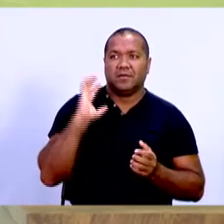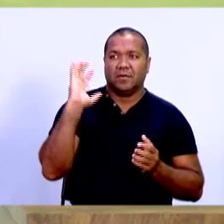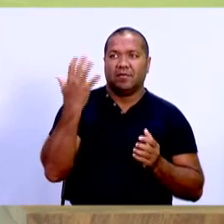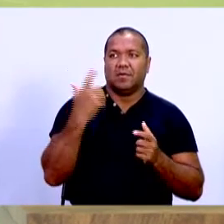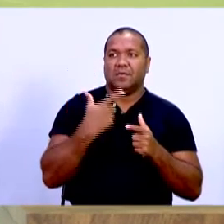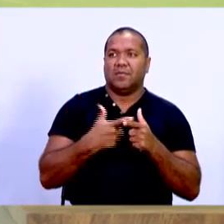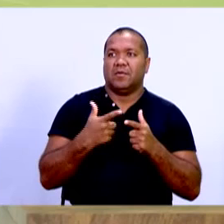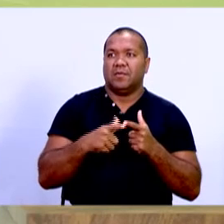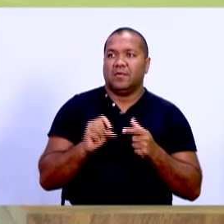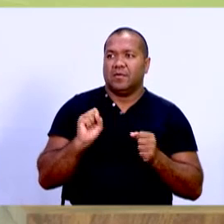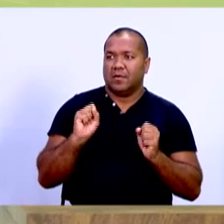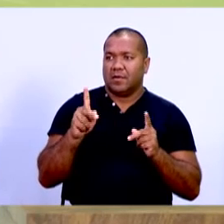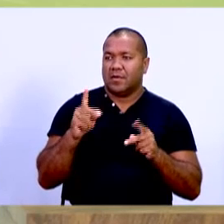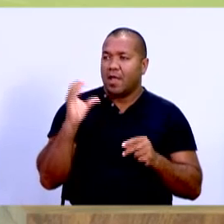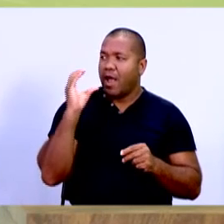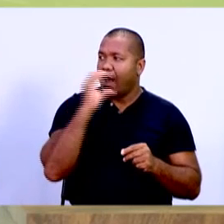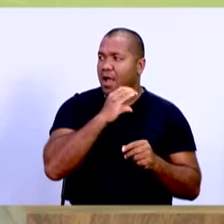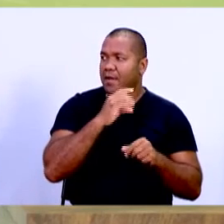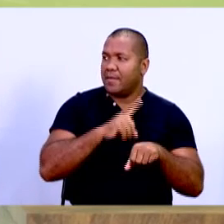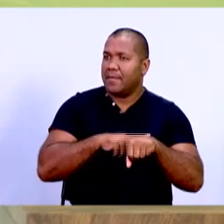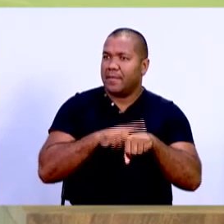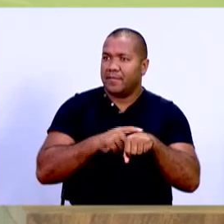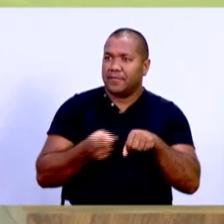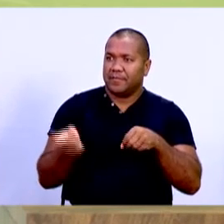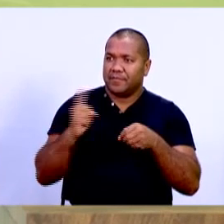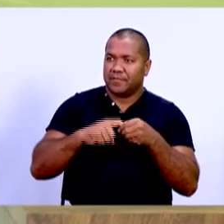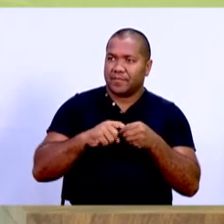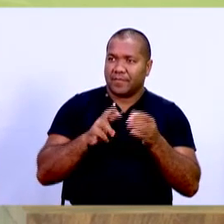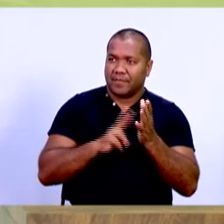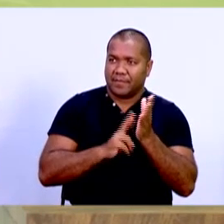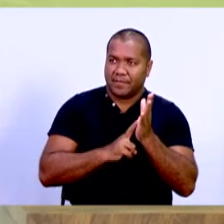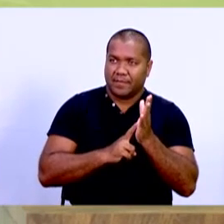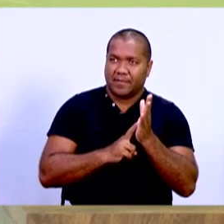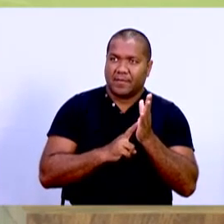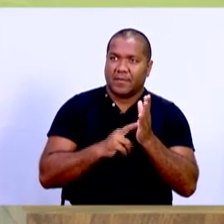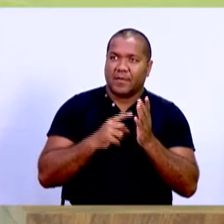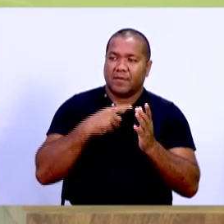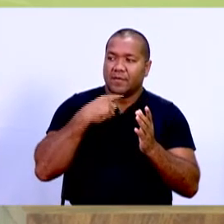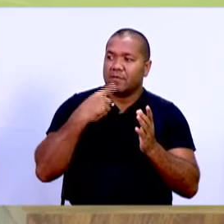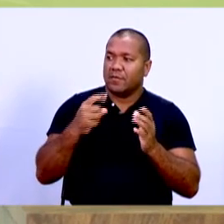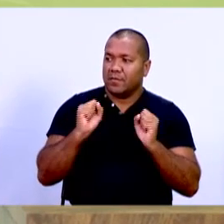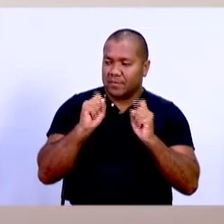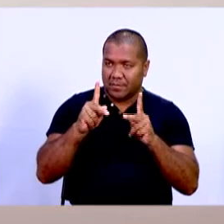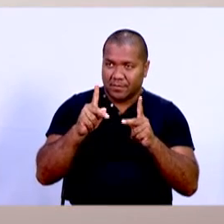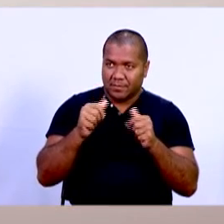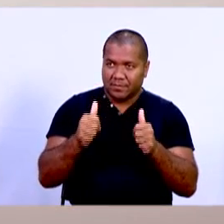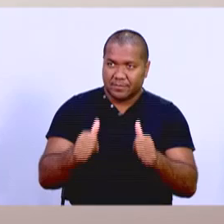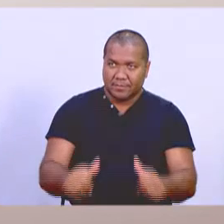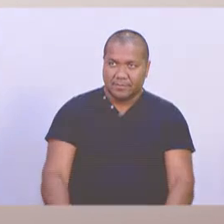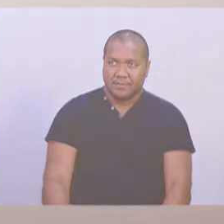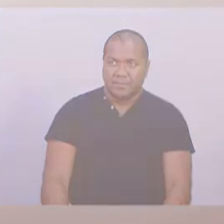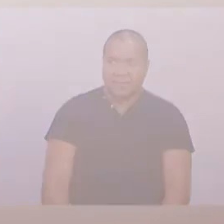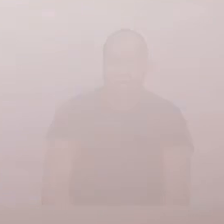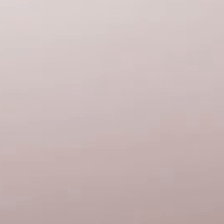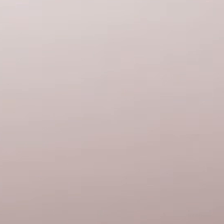Então, rapidinho, um intervalo bem rápido, na volta a gente responde se tiver dúvidas, ok?